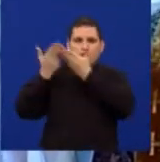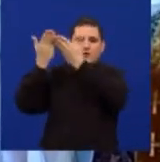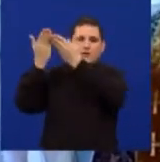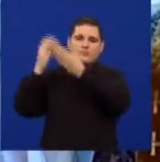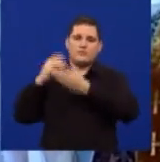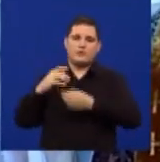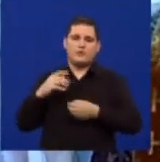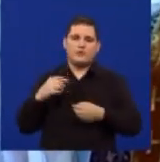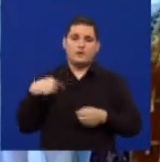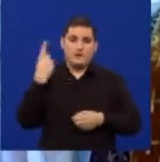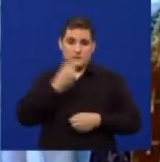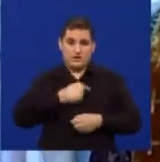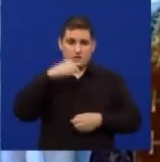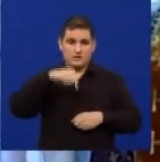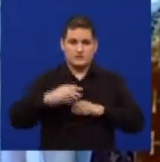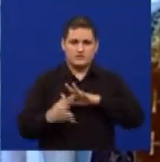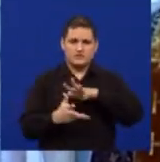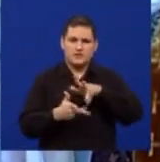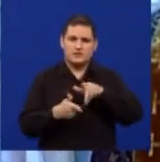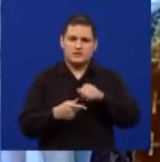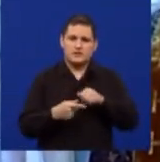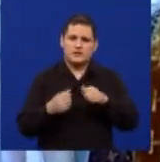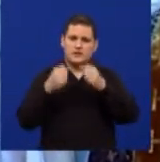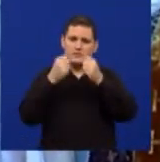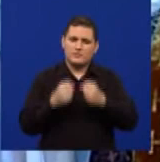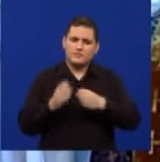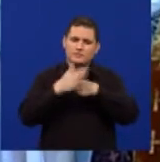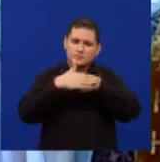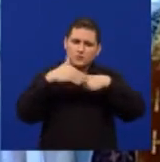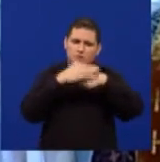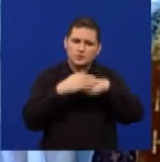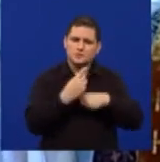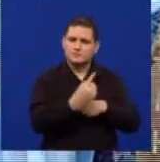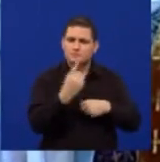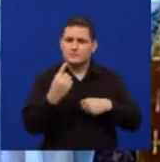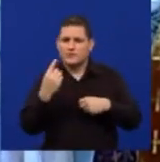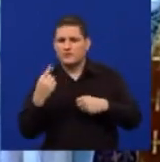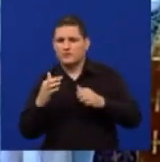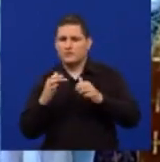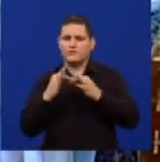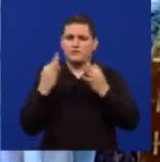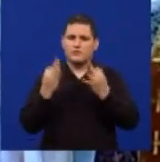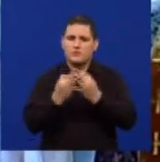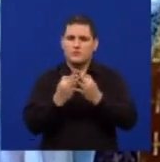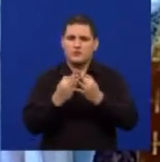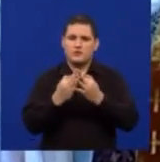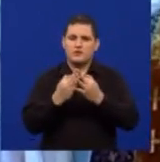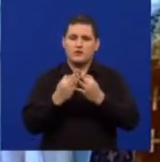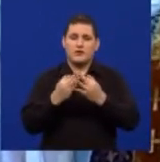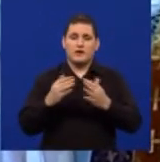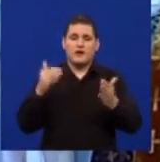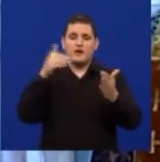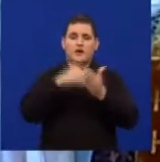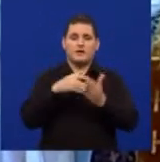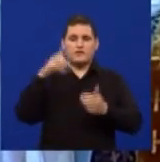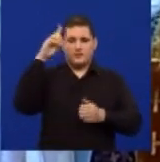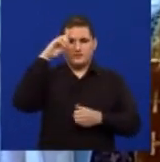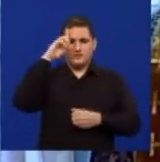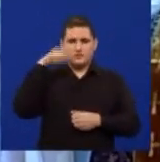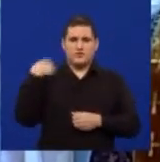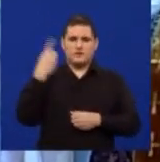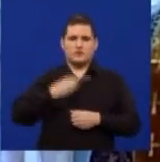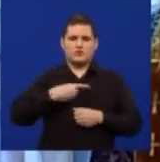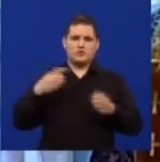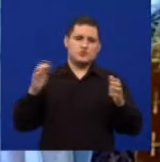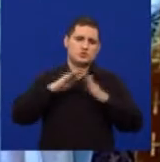uns aos outros com as palavras da fé, até o dia em que nos encontraremos todos no Cristo, e assim estaremos